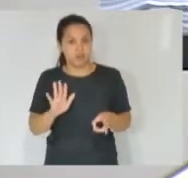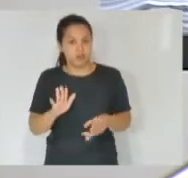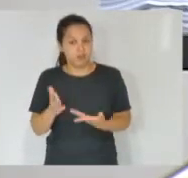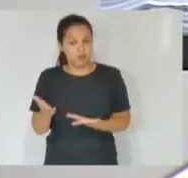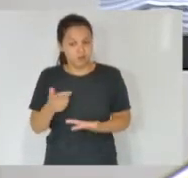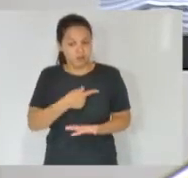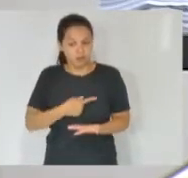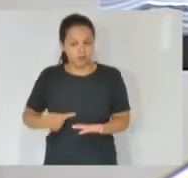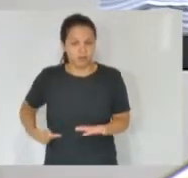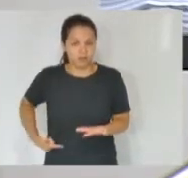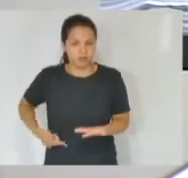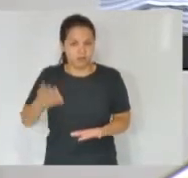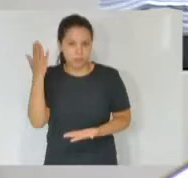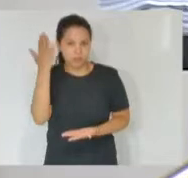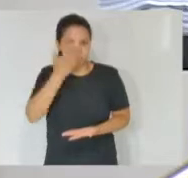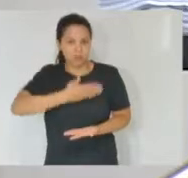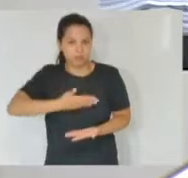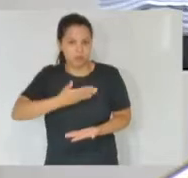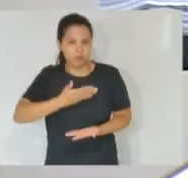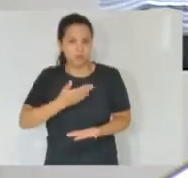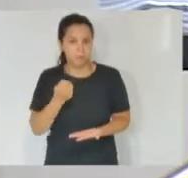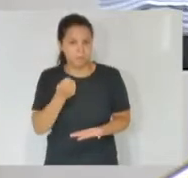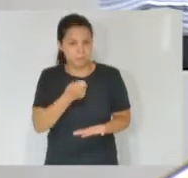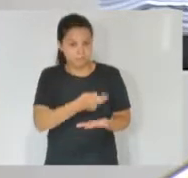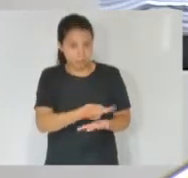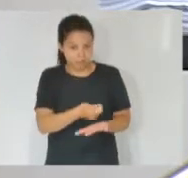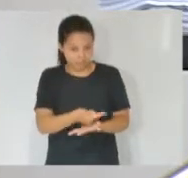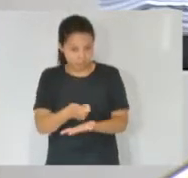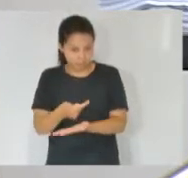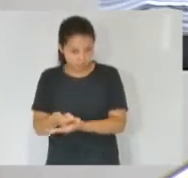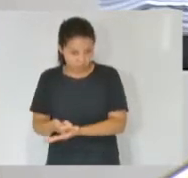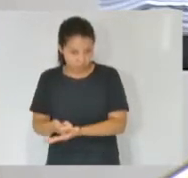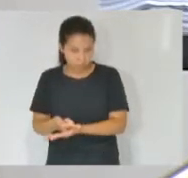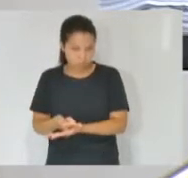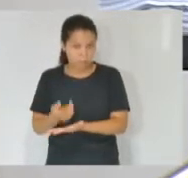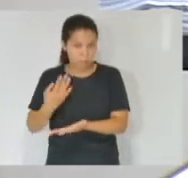esse pagamento daqueles que ele não conseguiu cumprir no ano passado